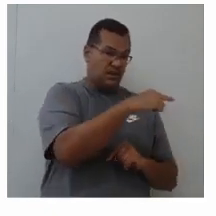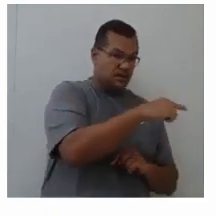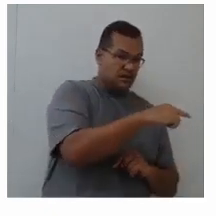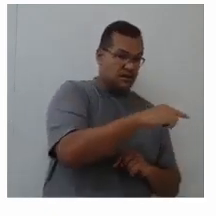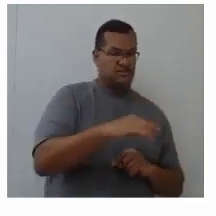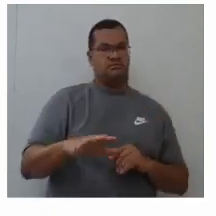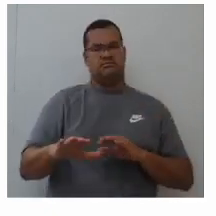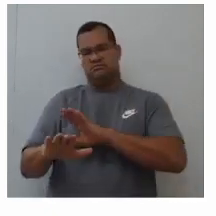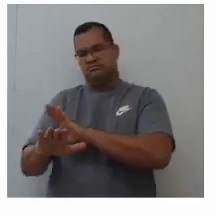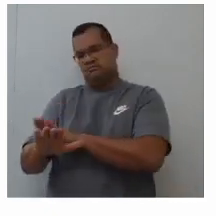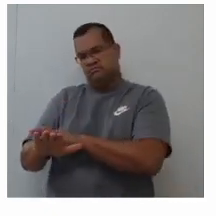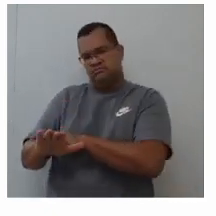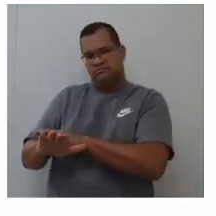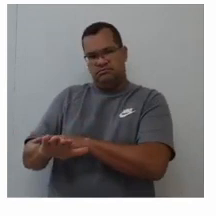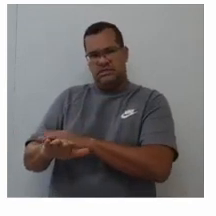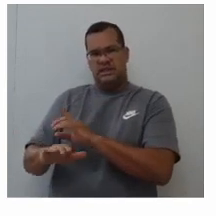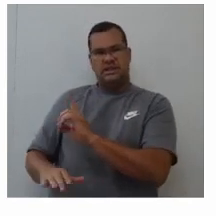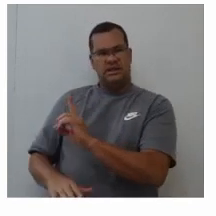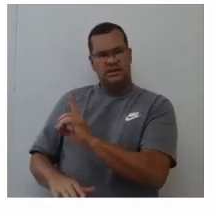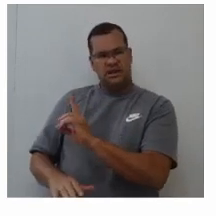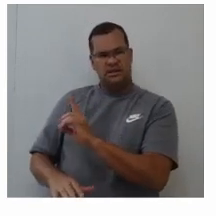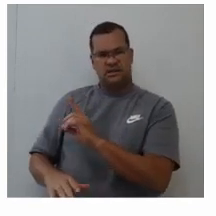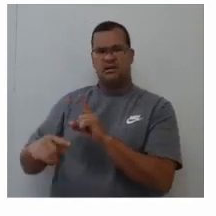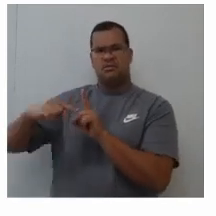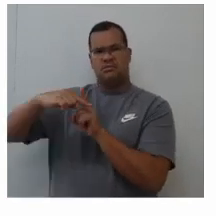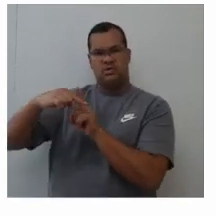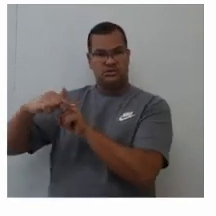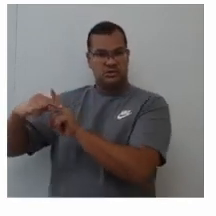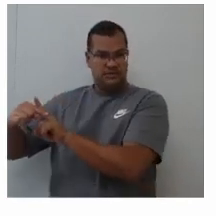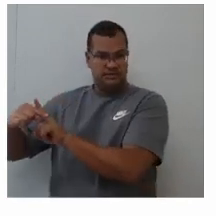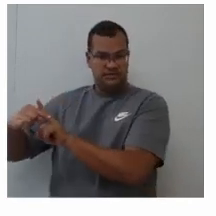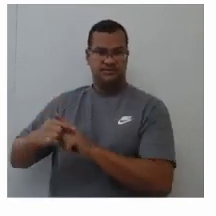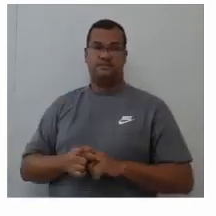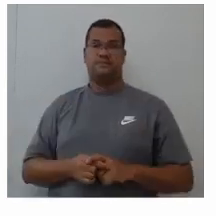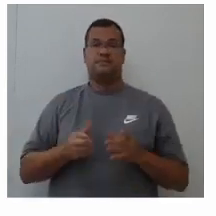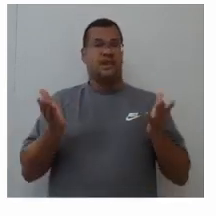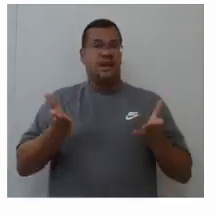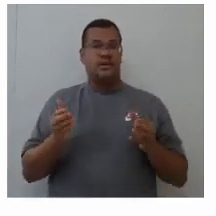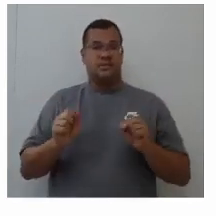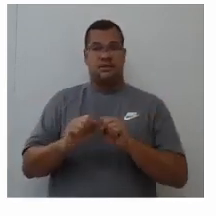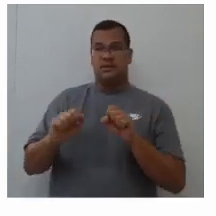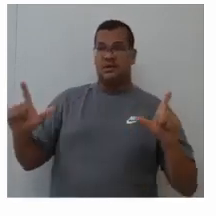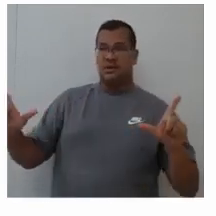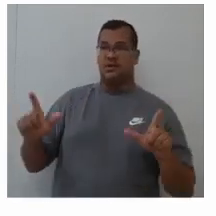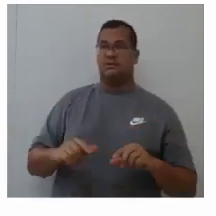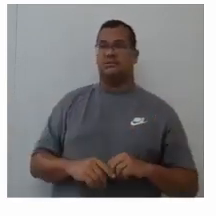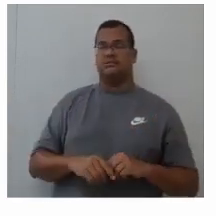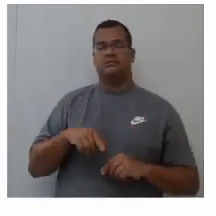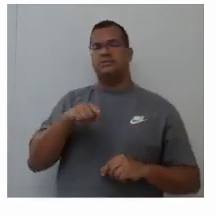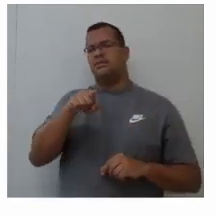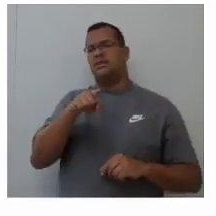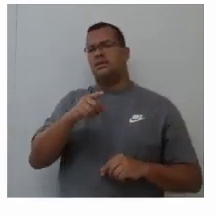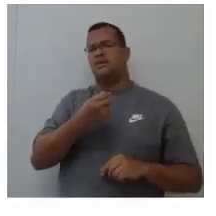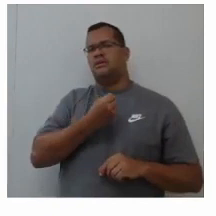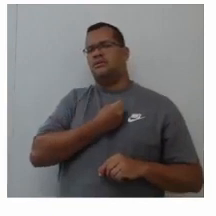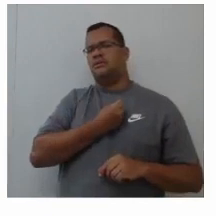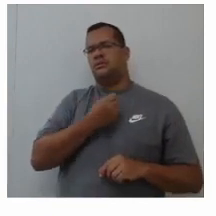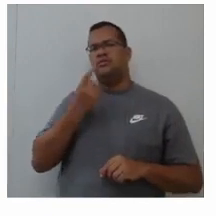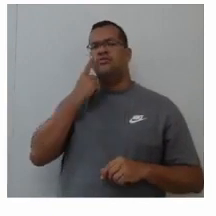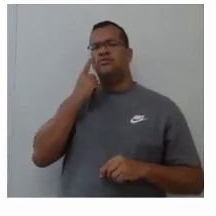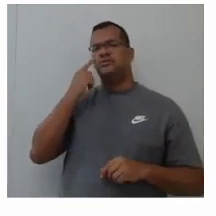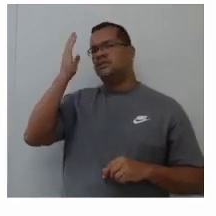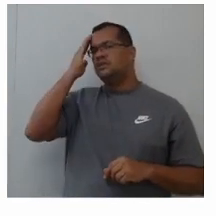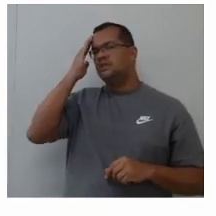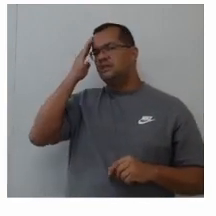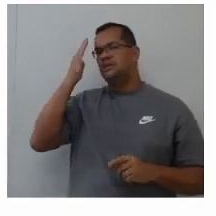nós temos os sinais positivos. Ok, pessoal? Ok? Então, veja, ainda na tela aqui, no seu slide aqui, eu quero que você